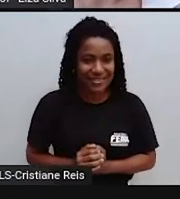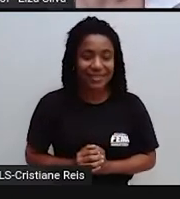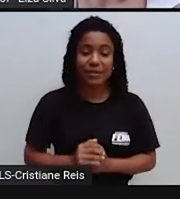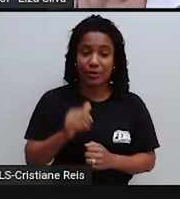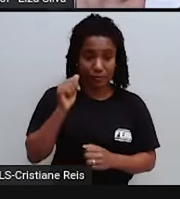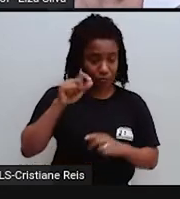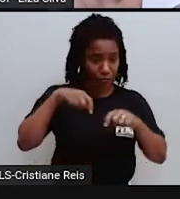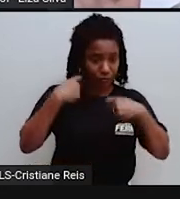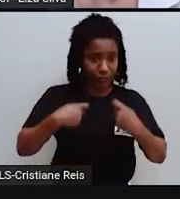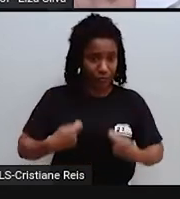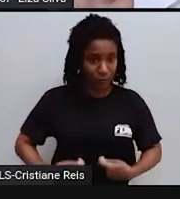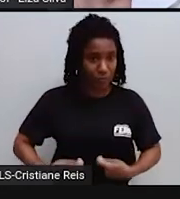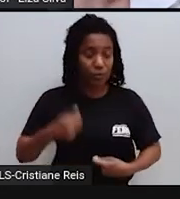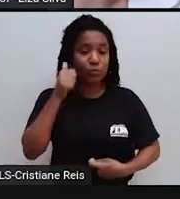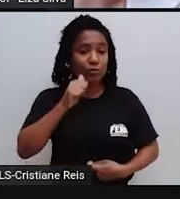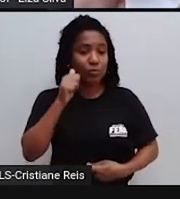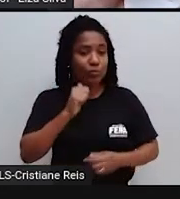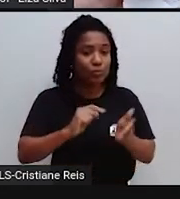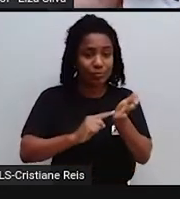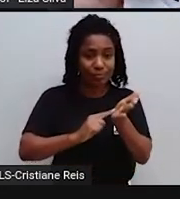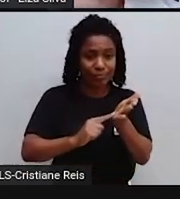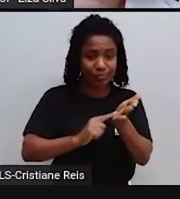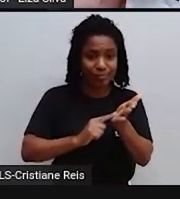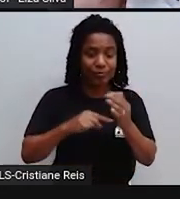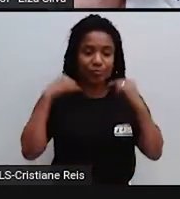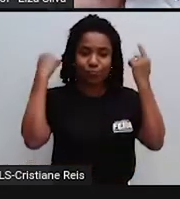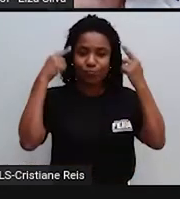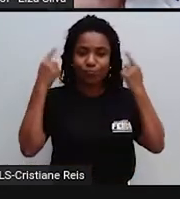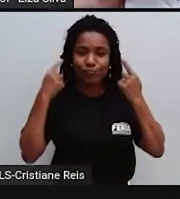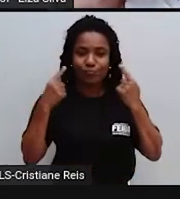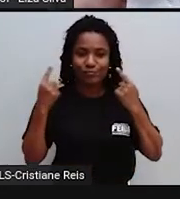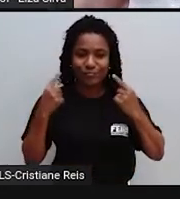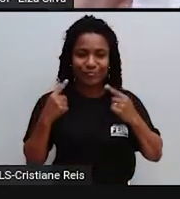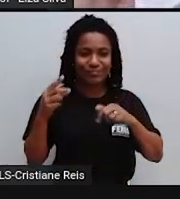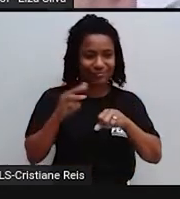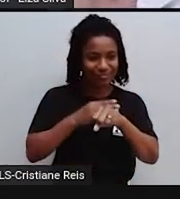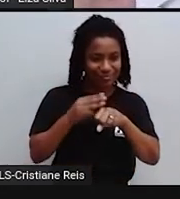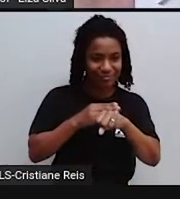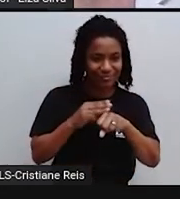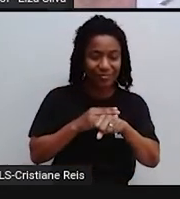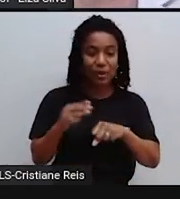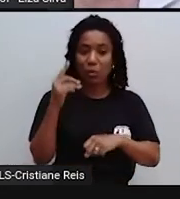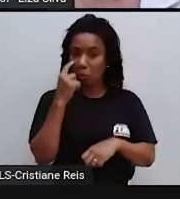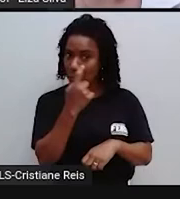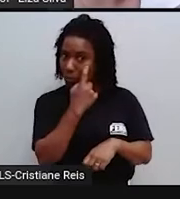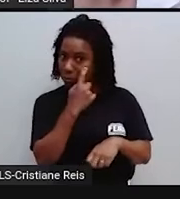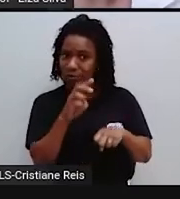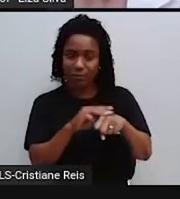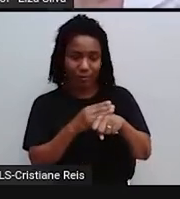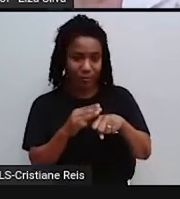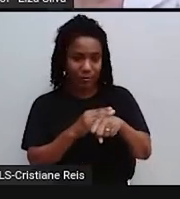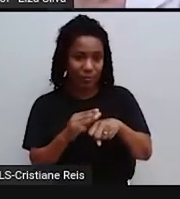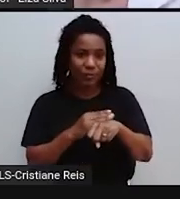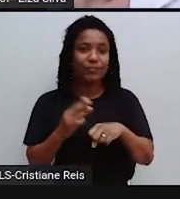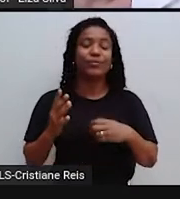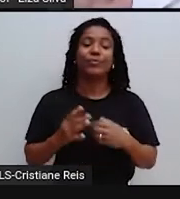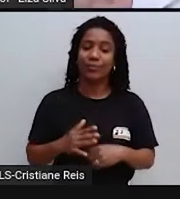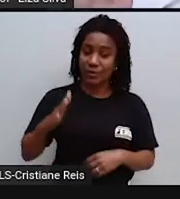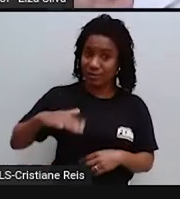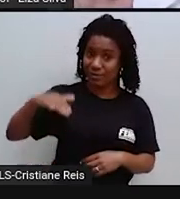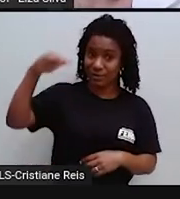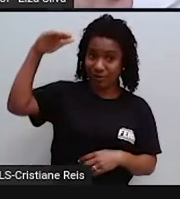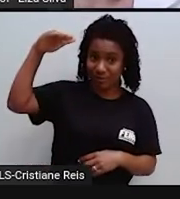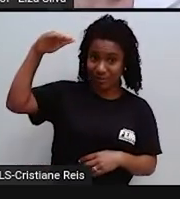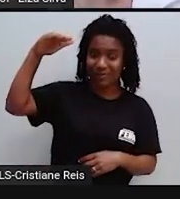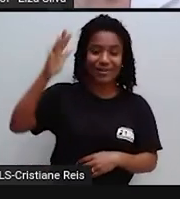parda. Tenho cabelos crespos e castanhos. Meus olhos também são castanhos. Minha estatura é média. Hoje